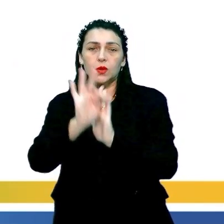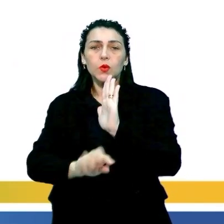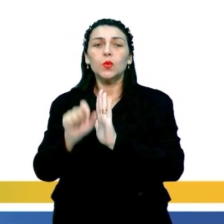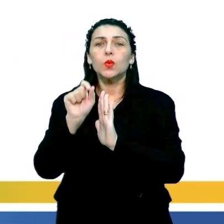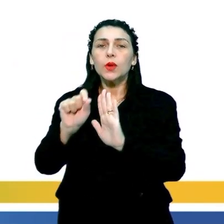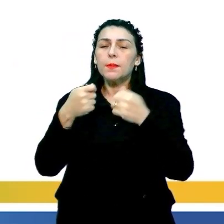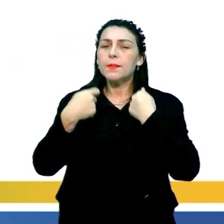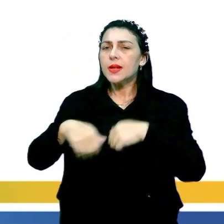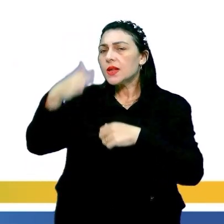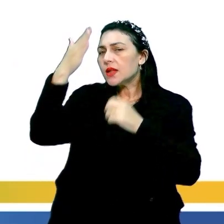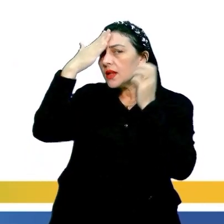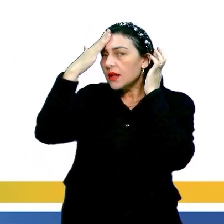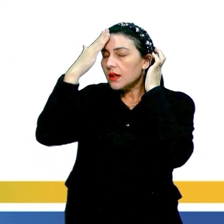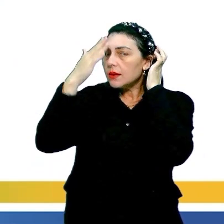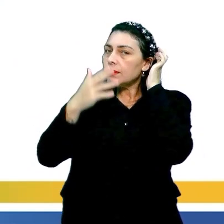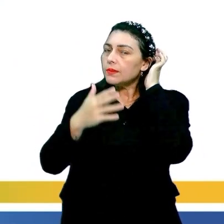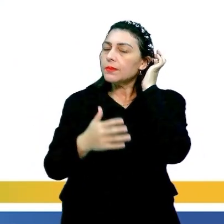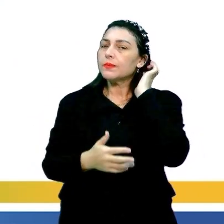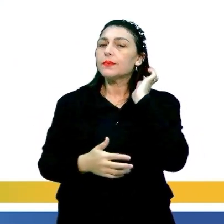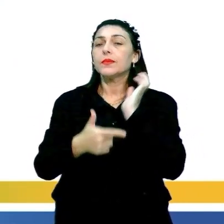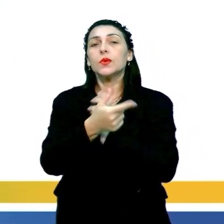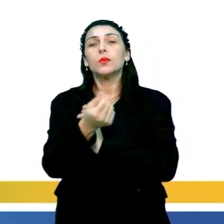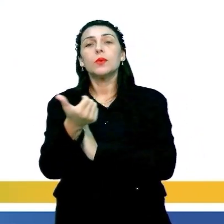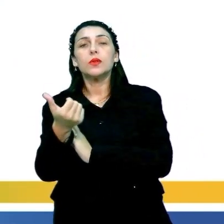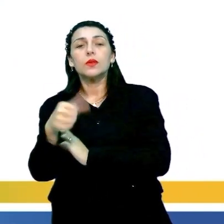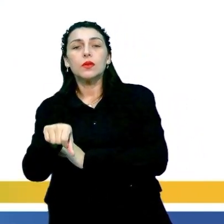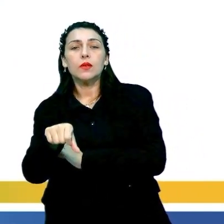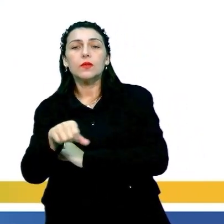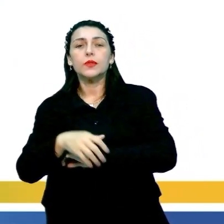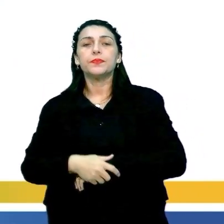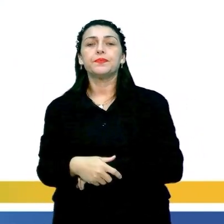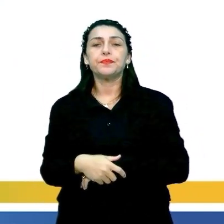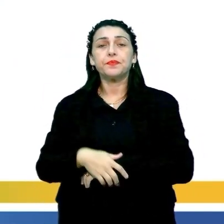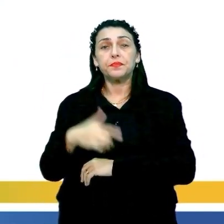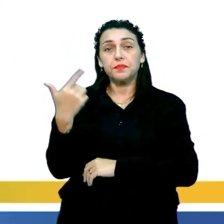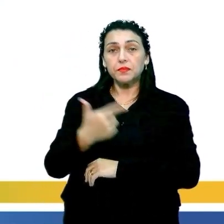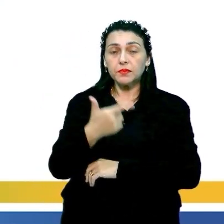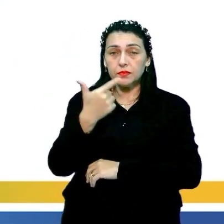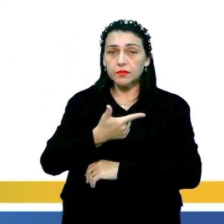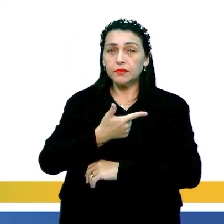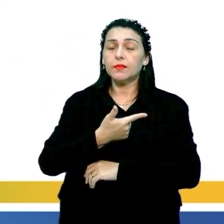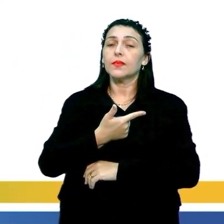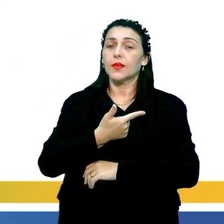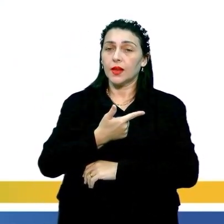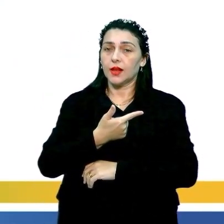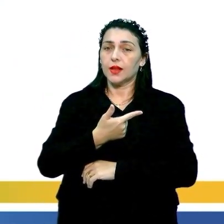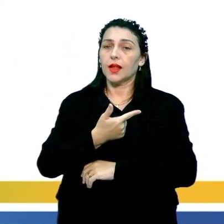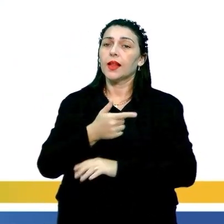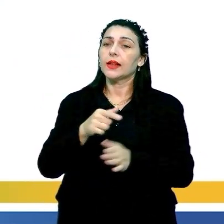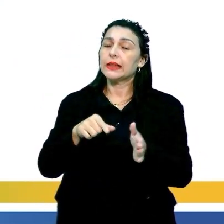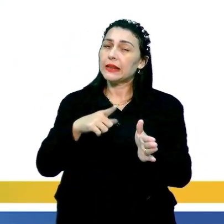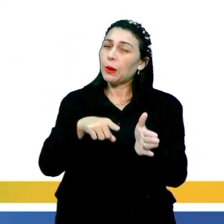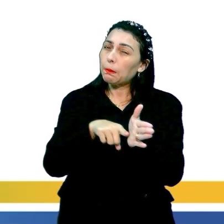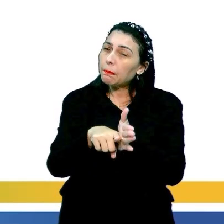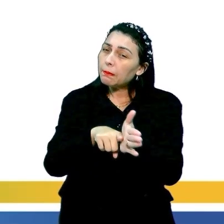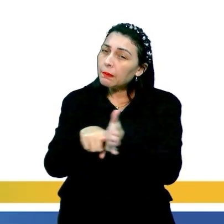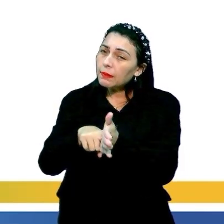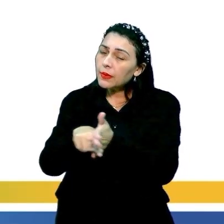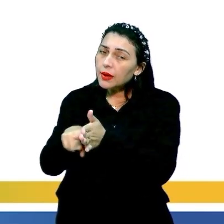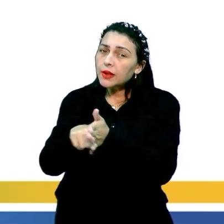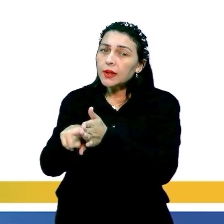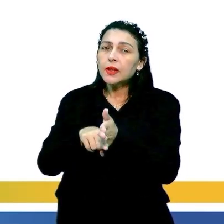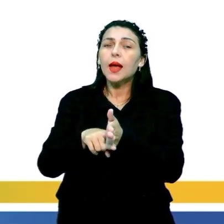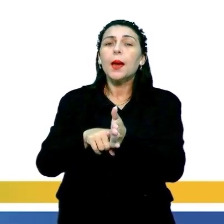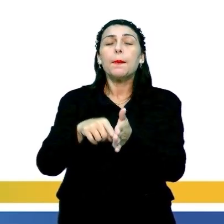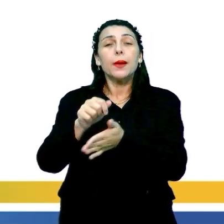a gente precisa entender dele. Enem 2019. Vamos lá. Segundo a hipótese levantada pela pesquisa sobre as